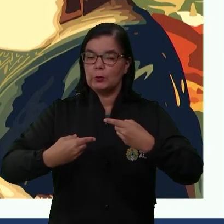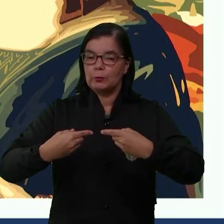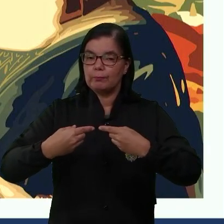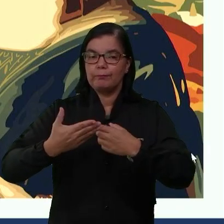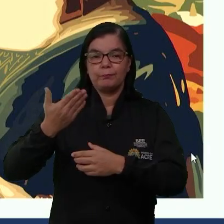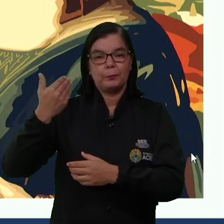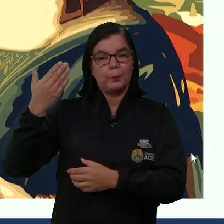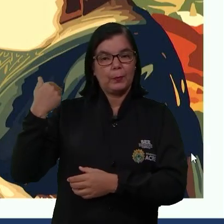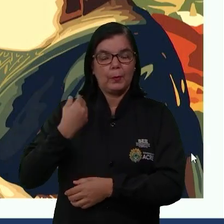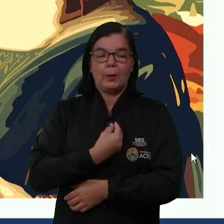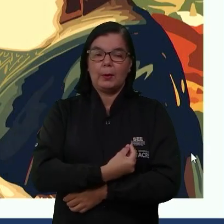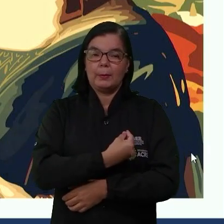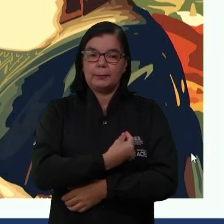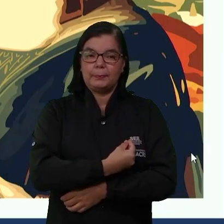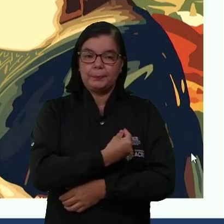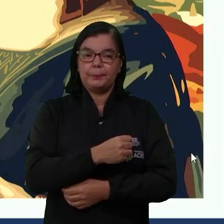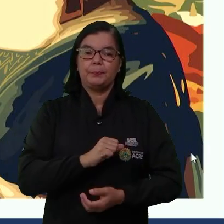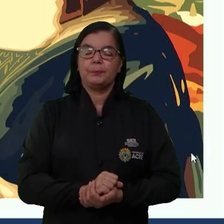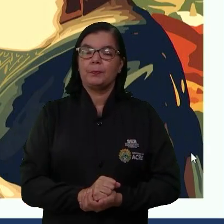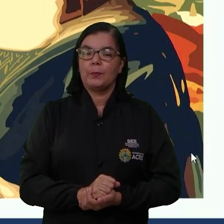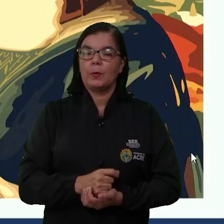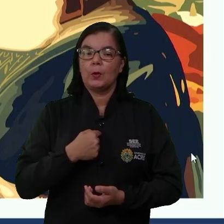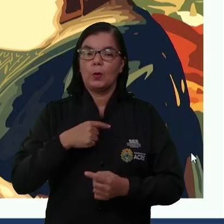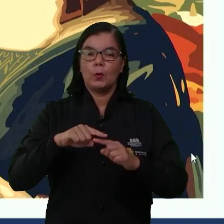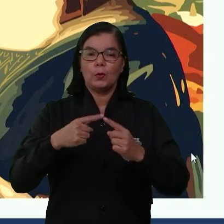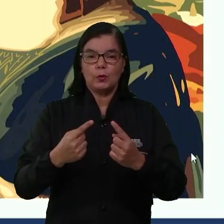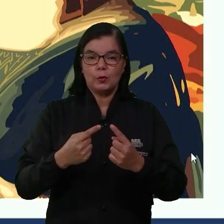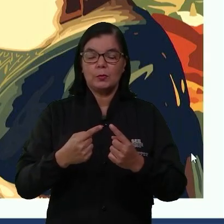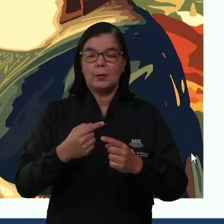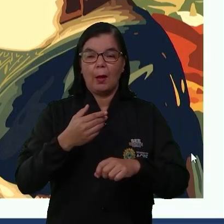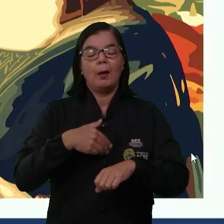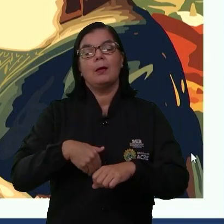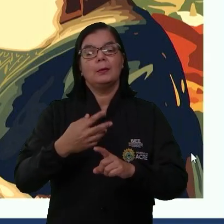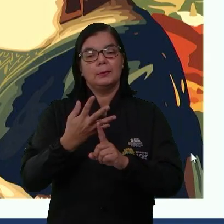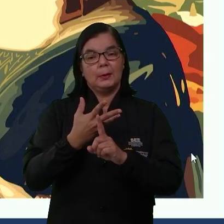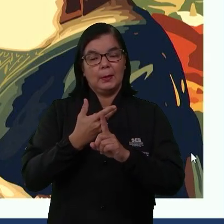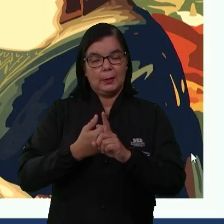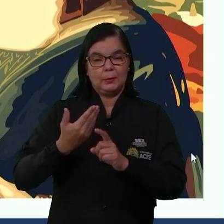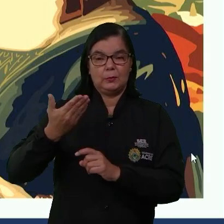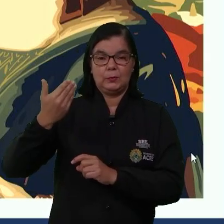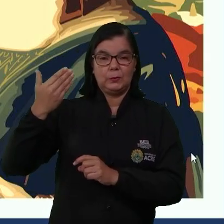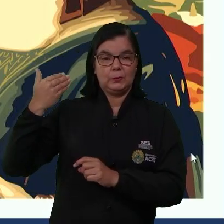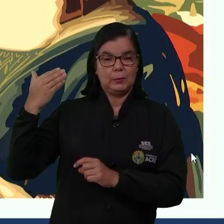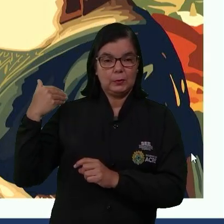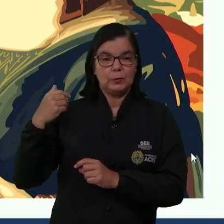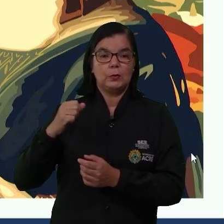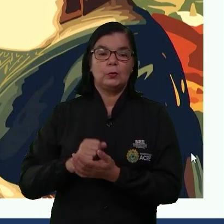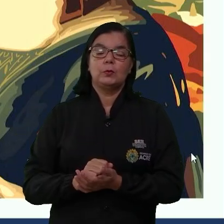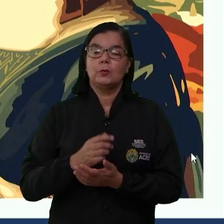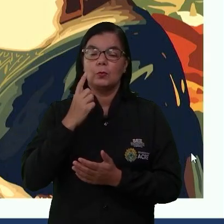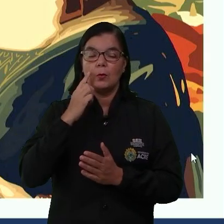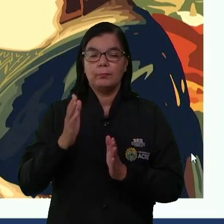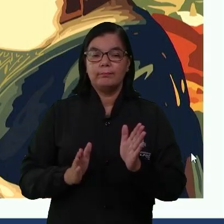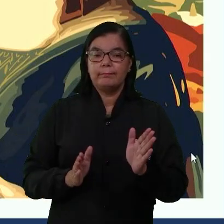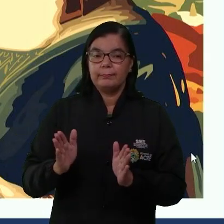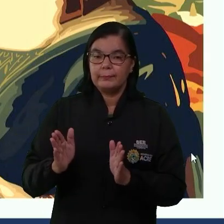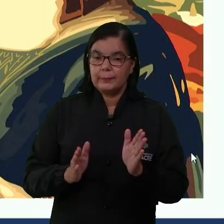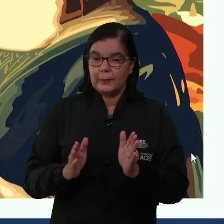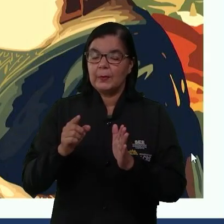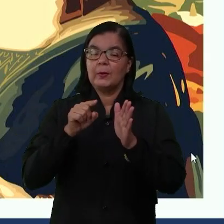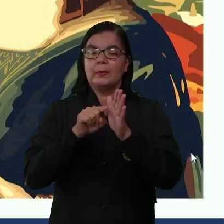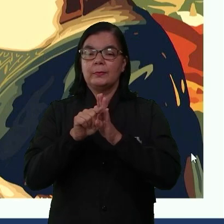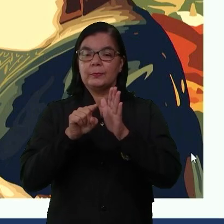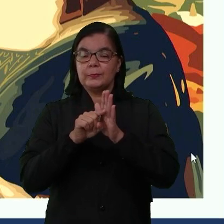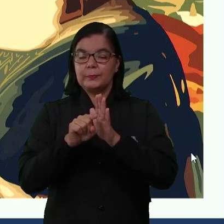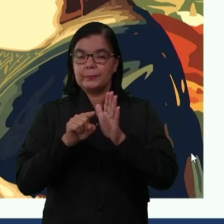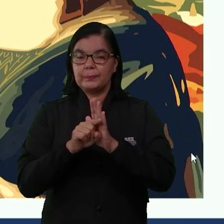passado e presente, desconstruir o sagrado, no caso da arte clássica, né? Tornando